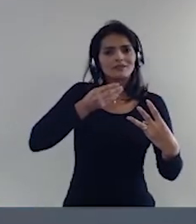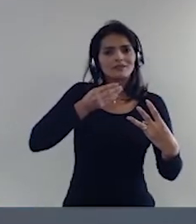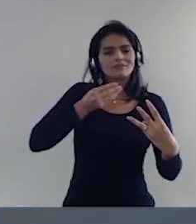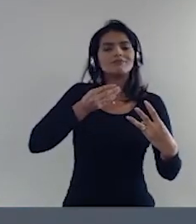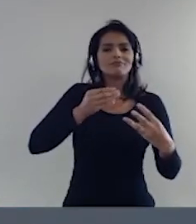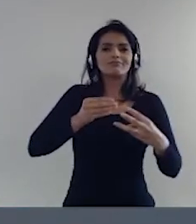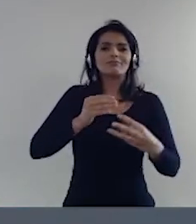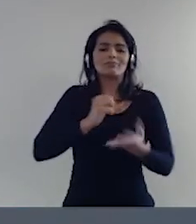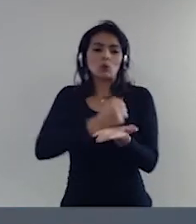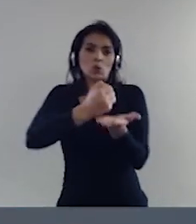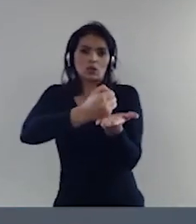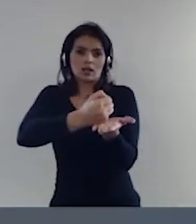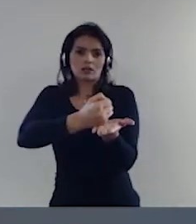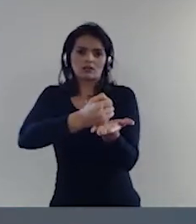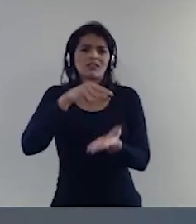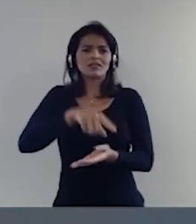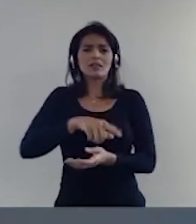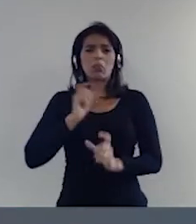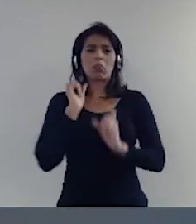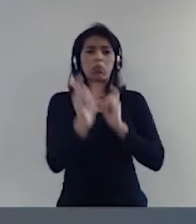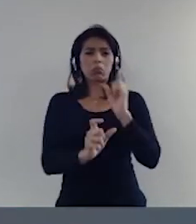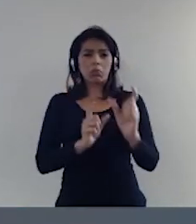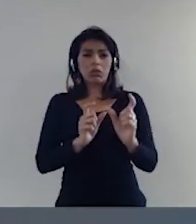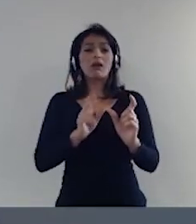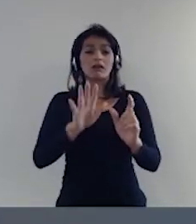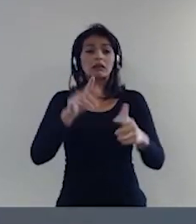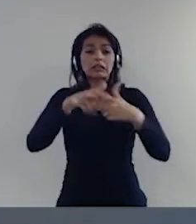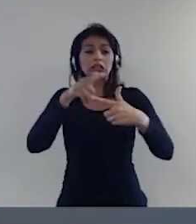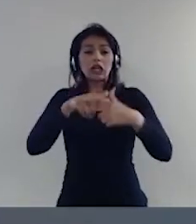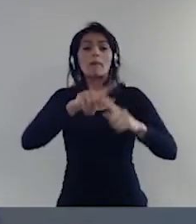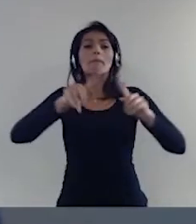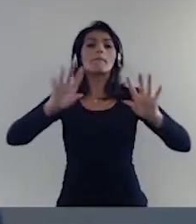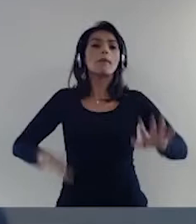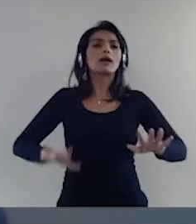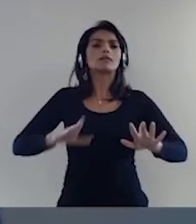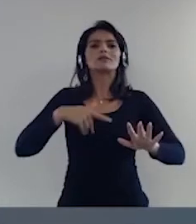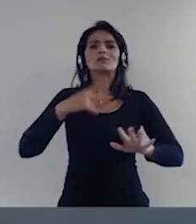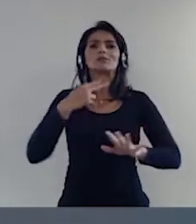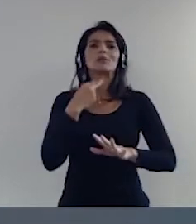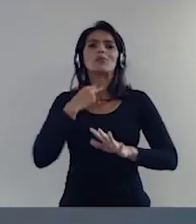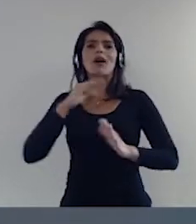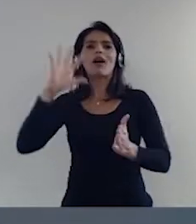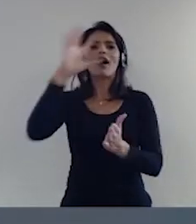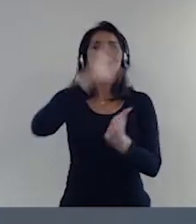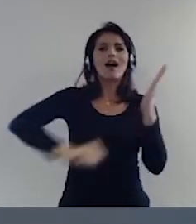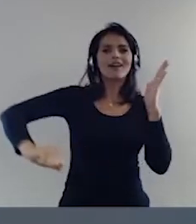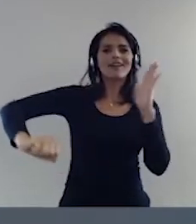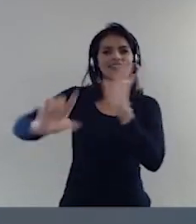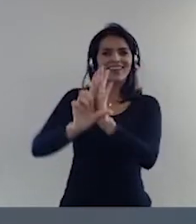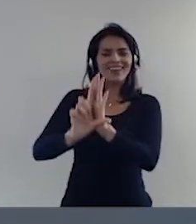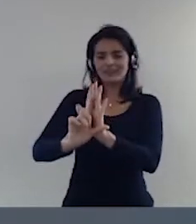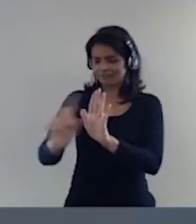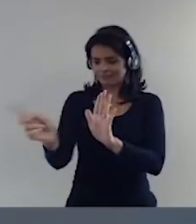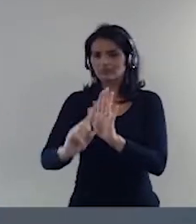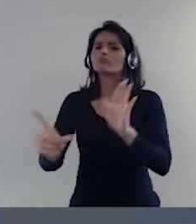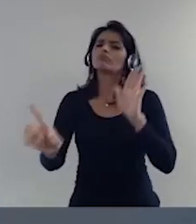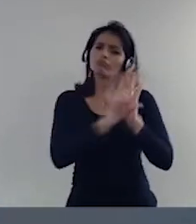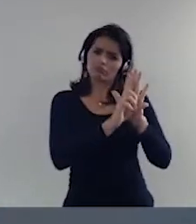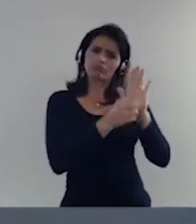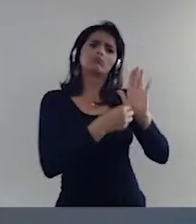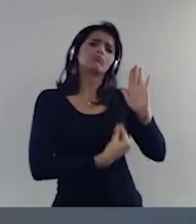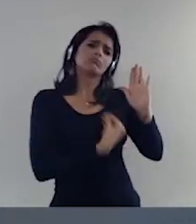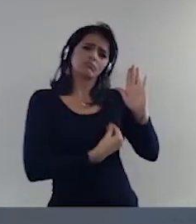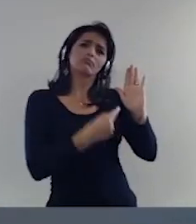que é um requisito muito criticado, mas me parece que a gente não pode simplesmente varrê-lo, né, da legislação como se ele não estivesse lá. É um